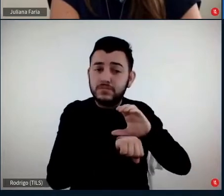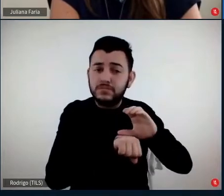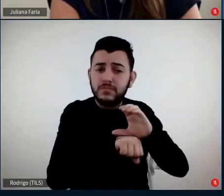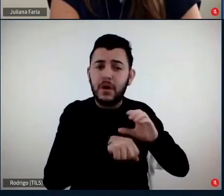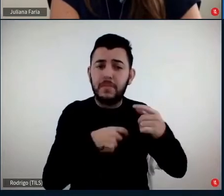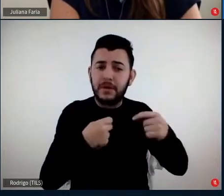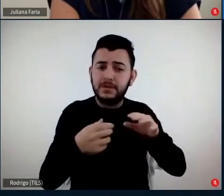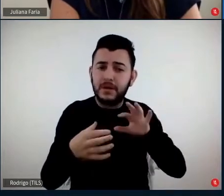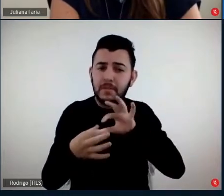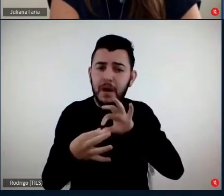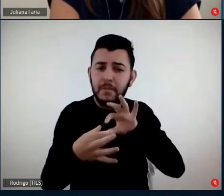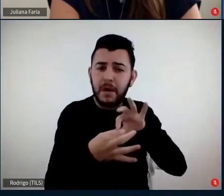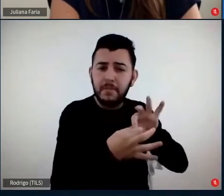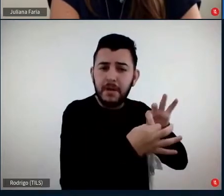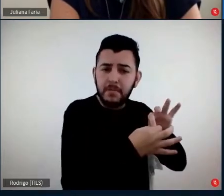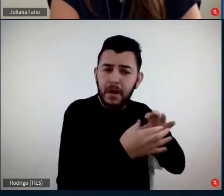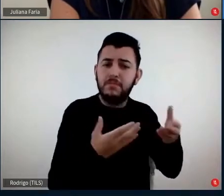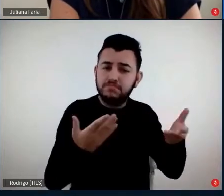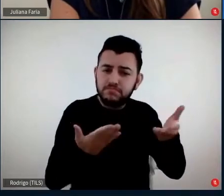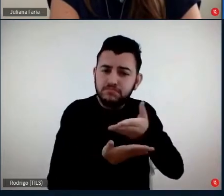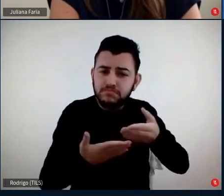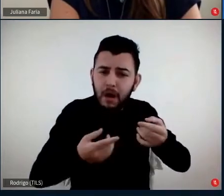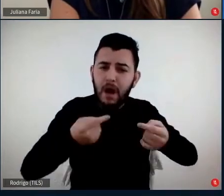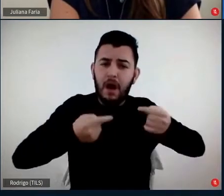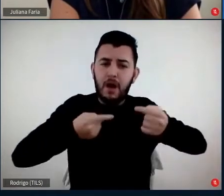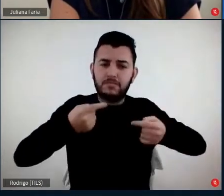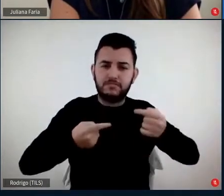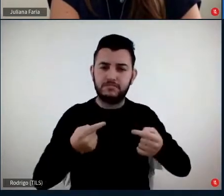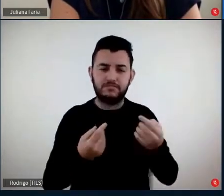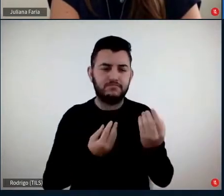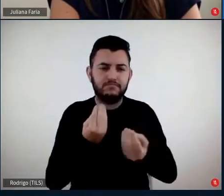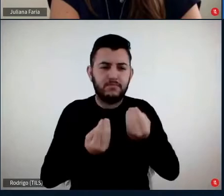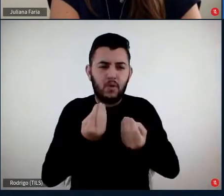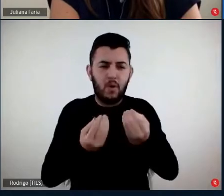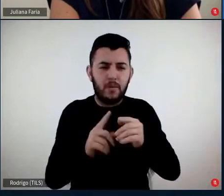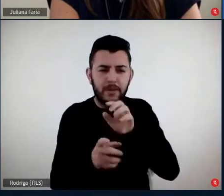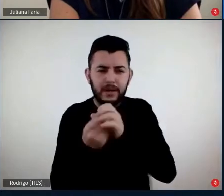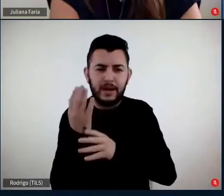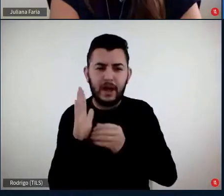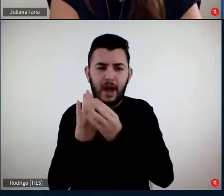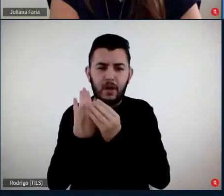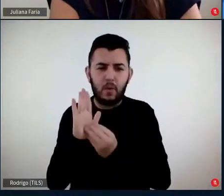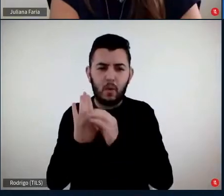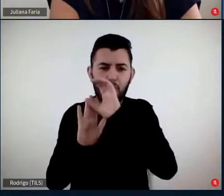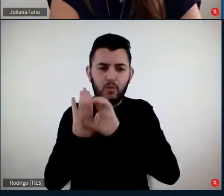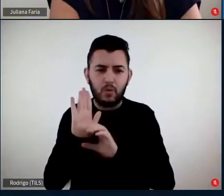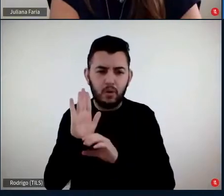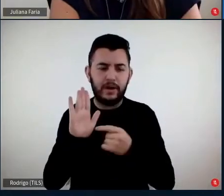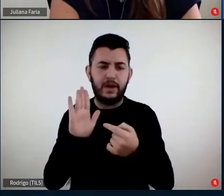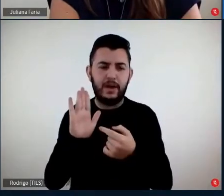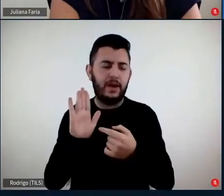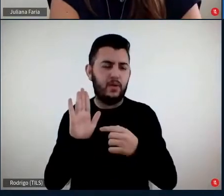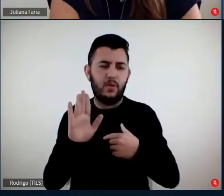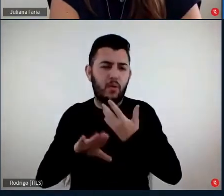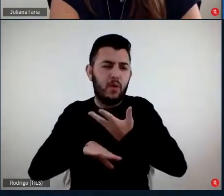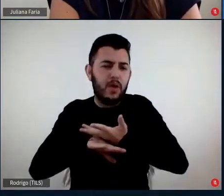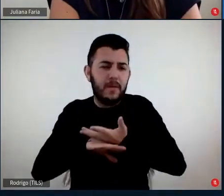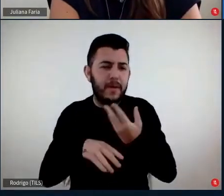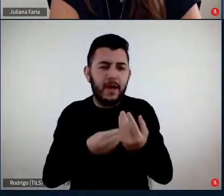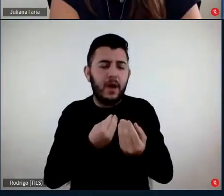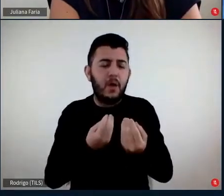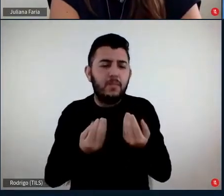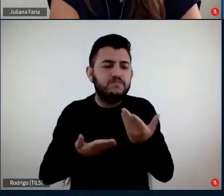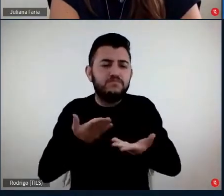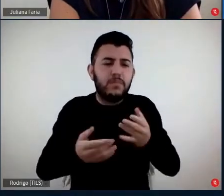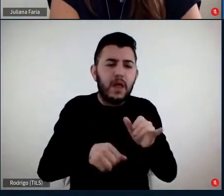precisam discutir isso, eles precisam discutir como construir um currículo, que abordagem utilizar, quais os objetivos de